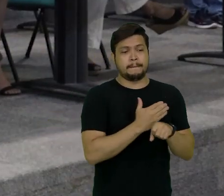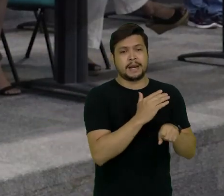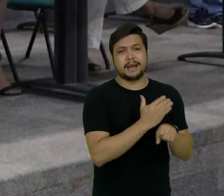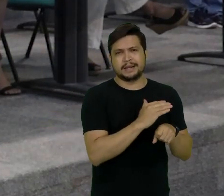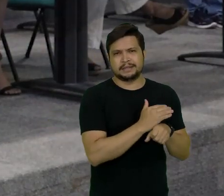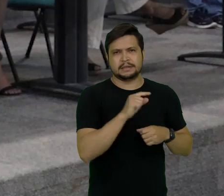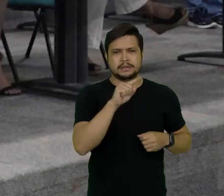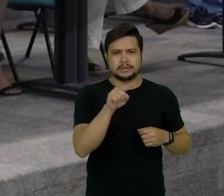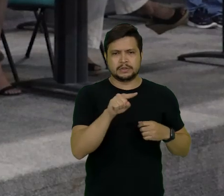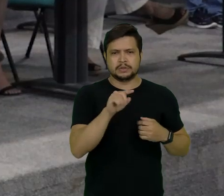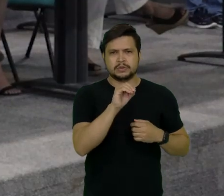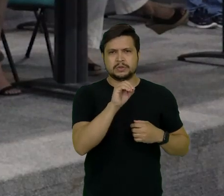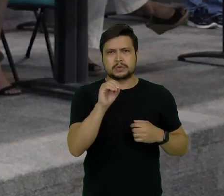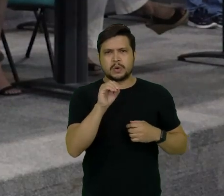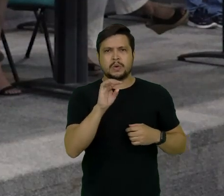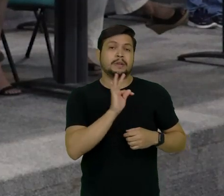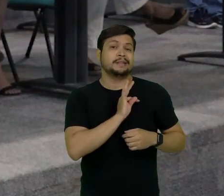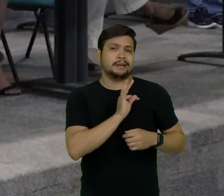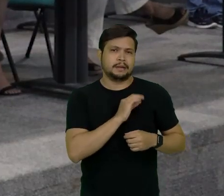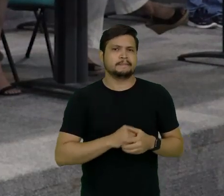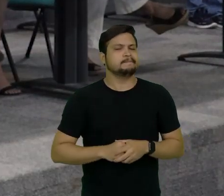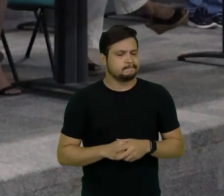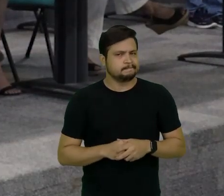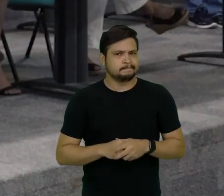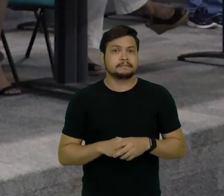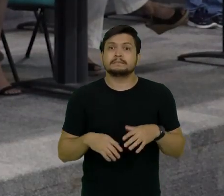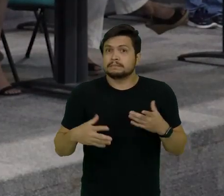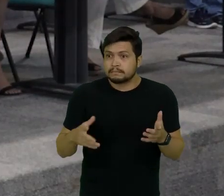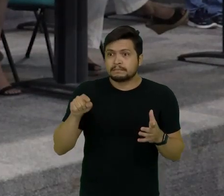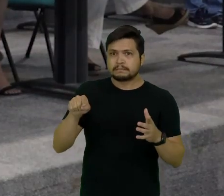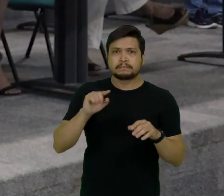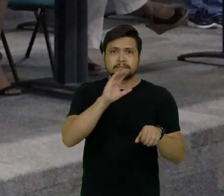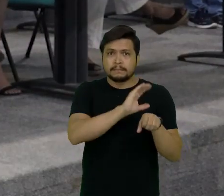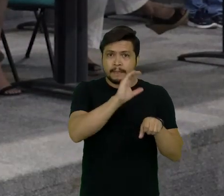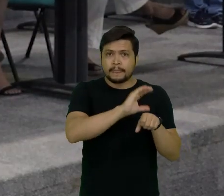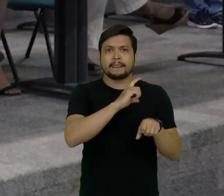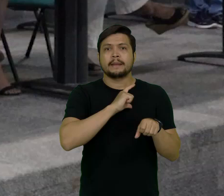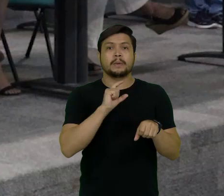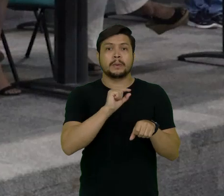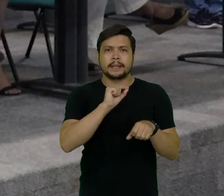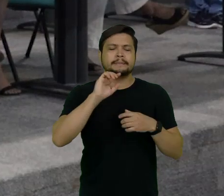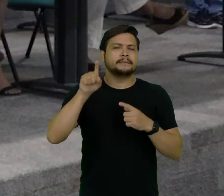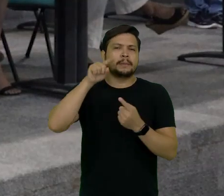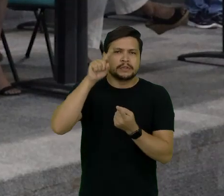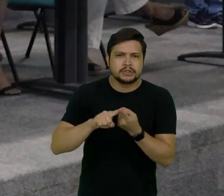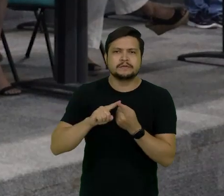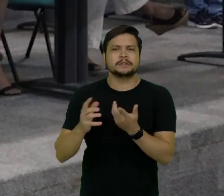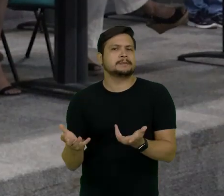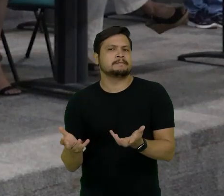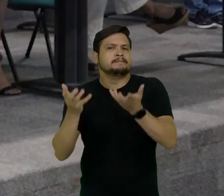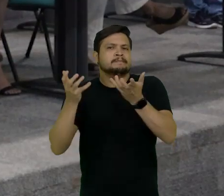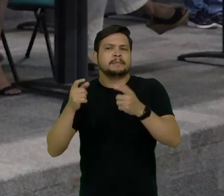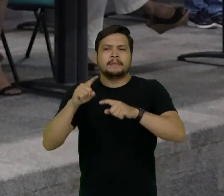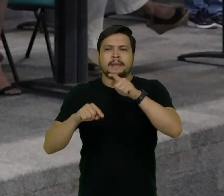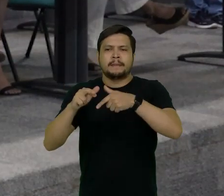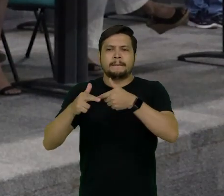impacto desse curso se estende à melhoria da produção animal, à conservação dos recursos naturais e ao fortalecimento